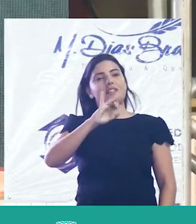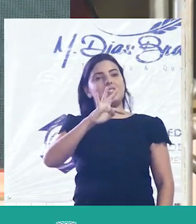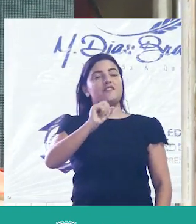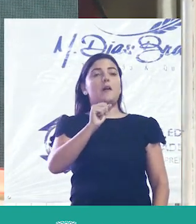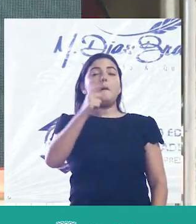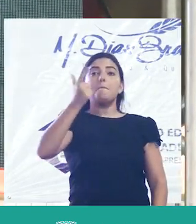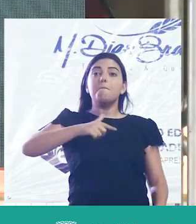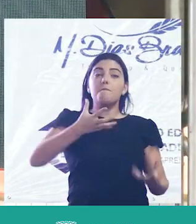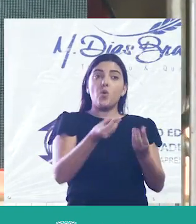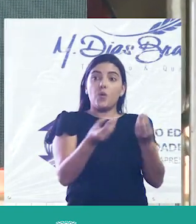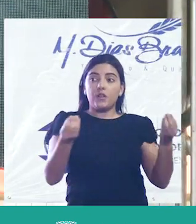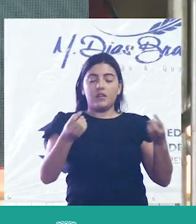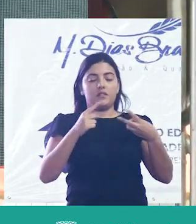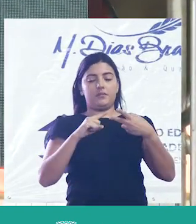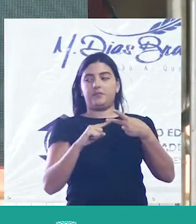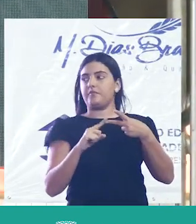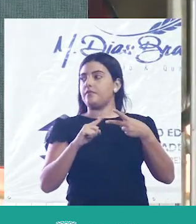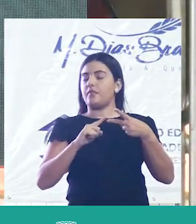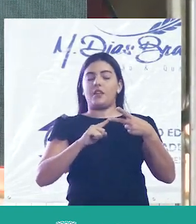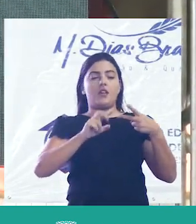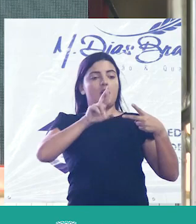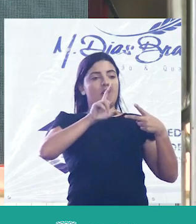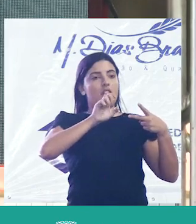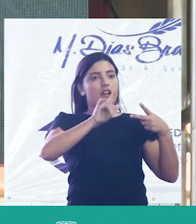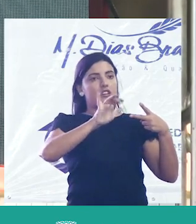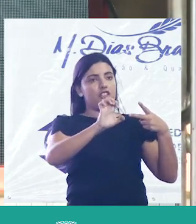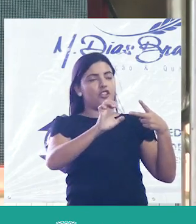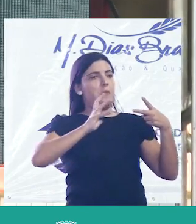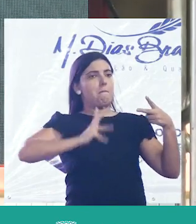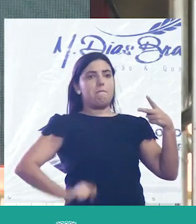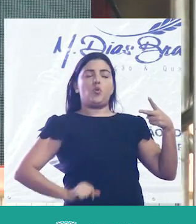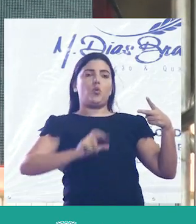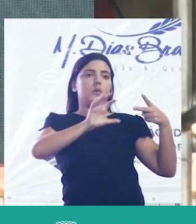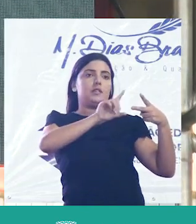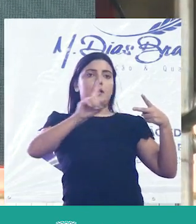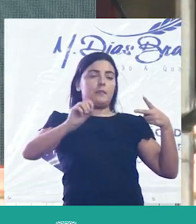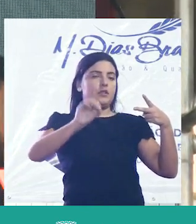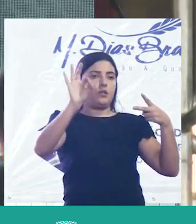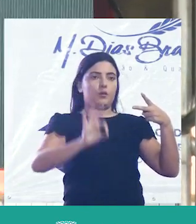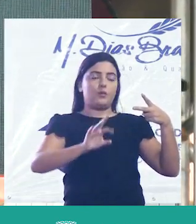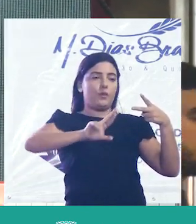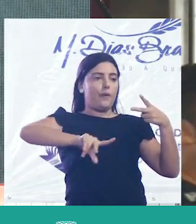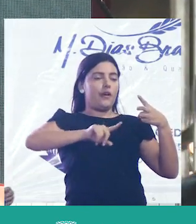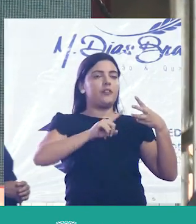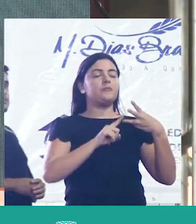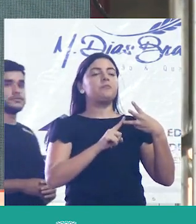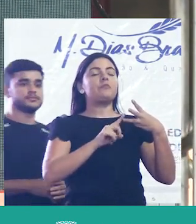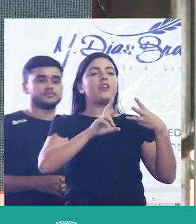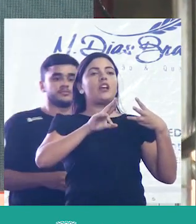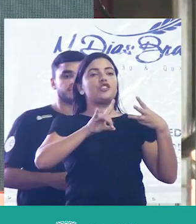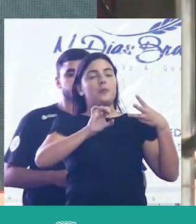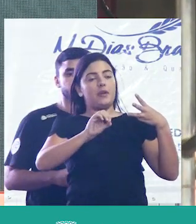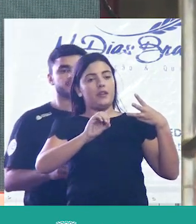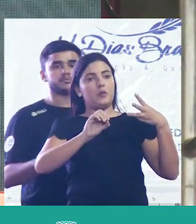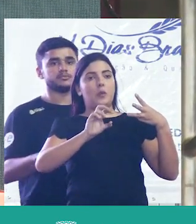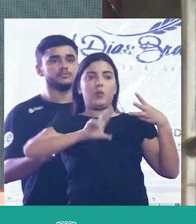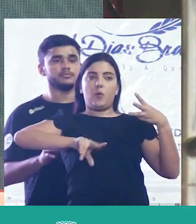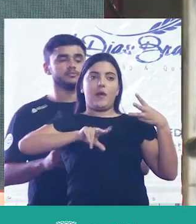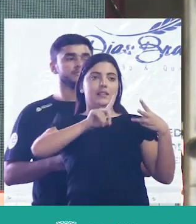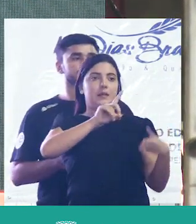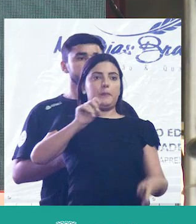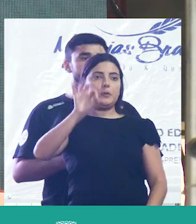reação. Reagente não era 100% puro e o rendimento da reação não era